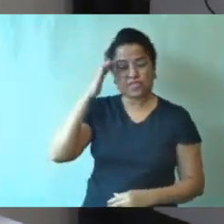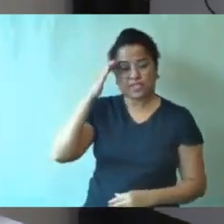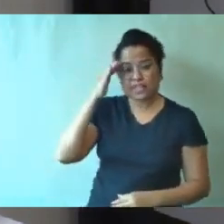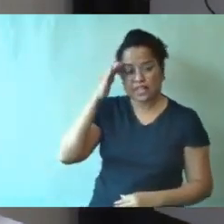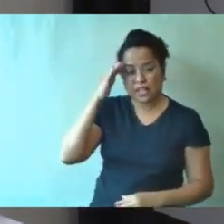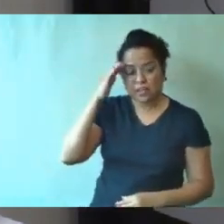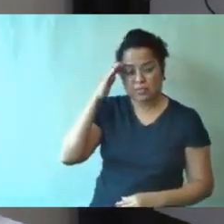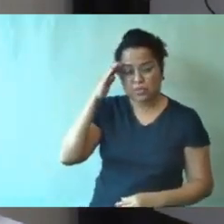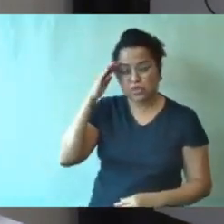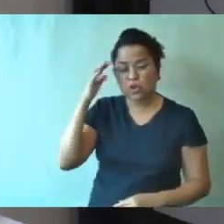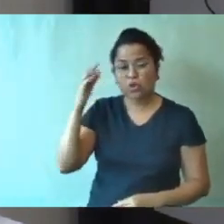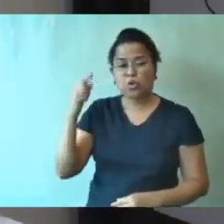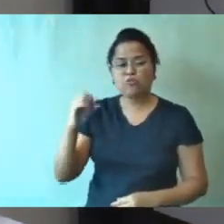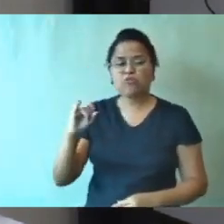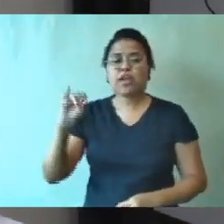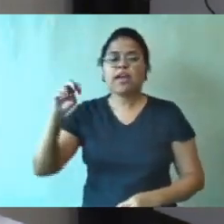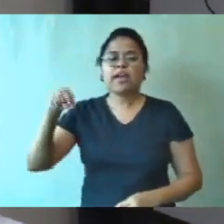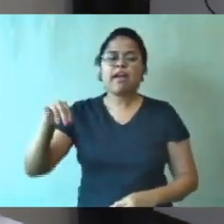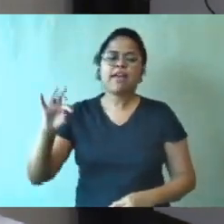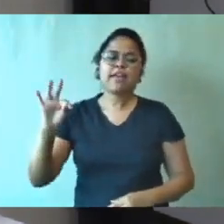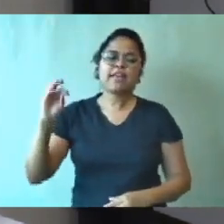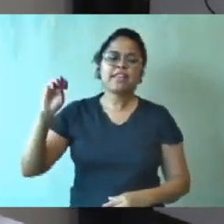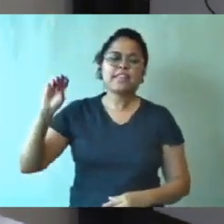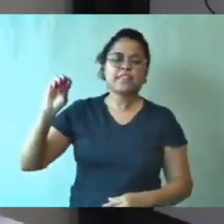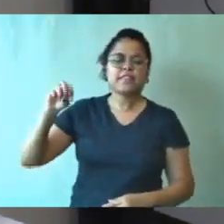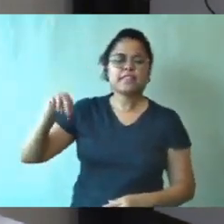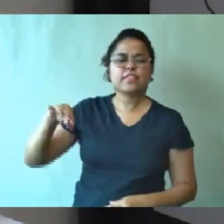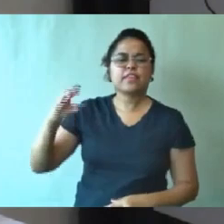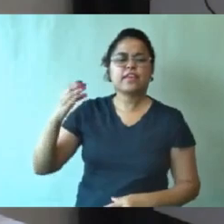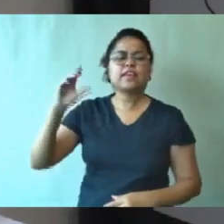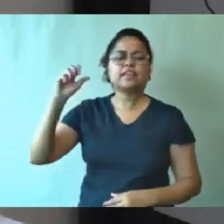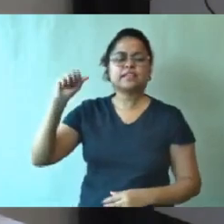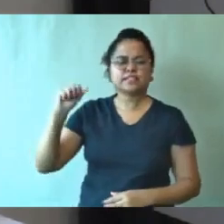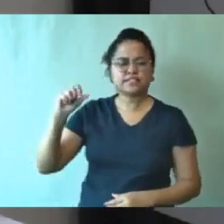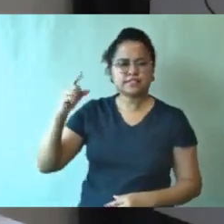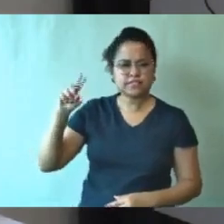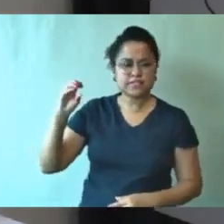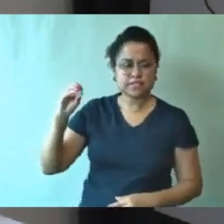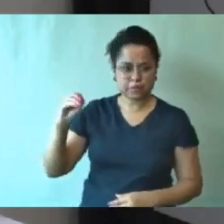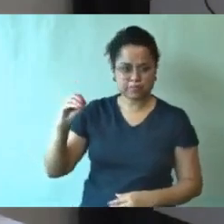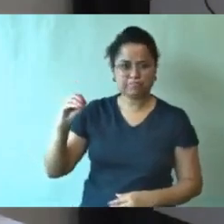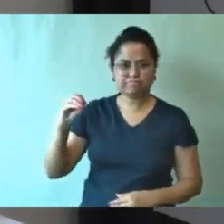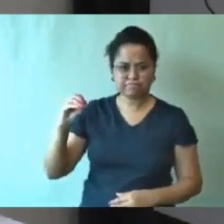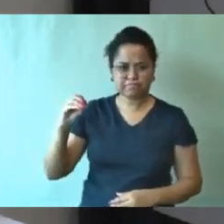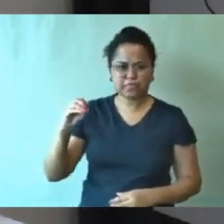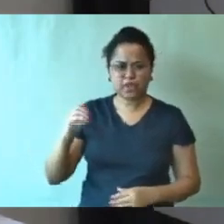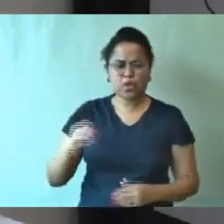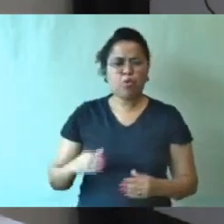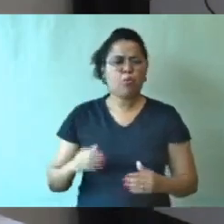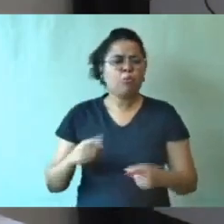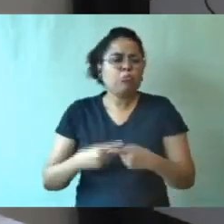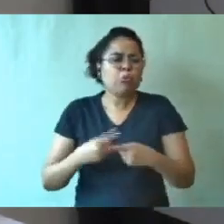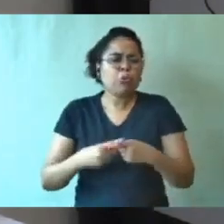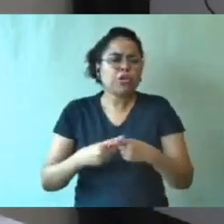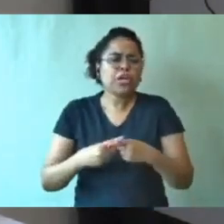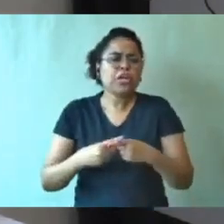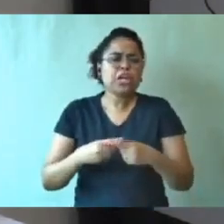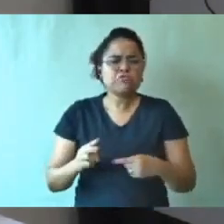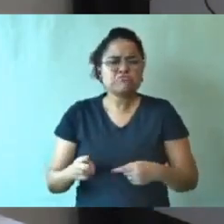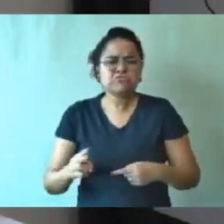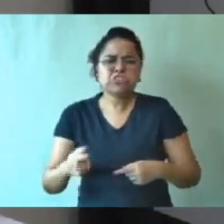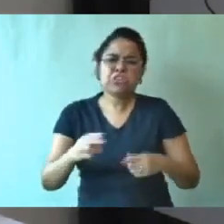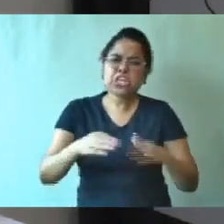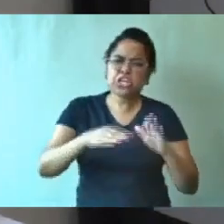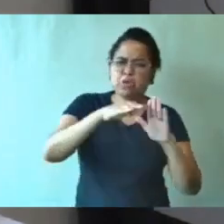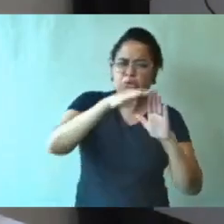da parte jurídica por que que não seguiu realmente esse rito, porque a Transimão, o grupo Transimão, tinha outros CNPJs que já